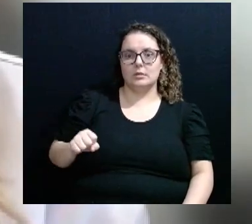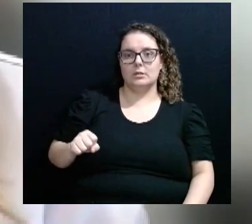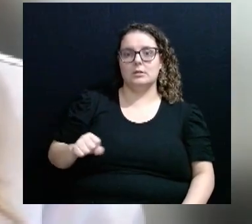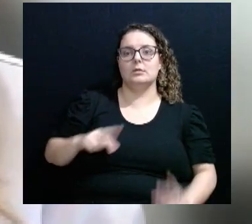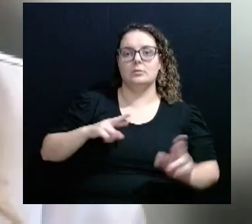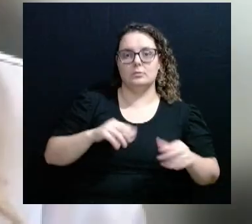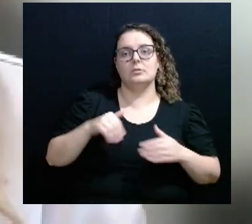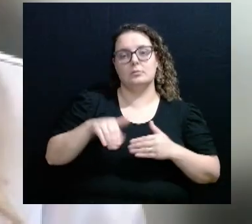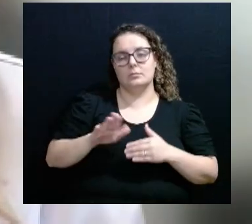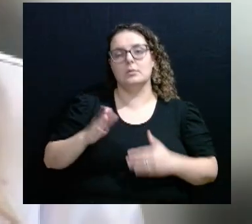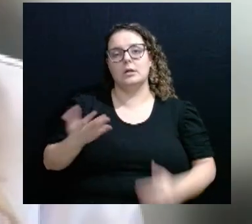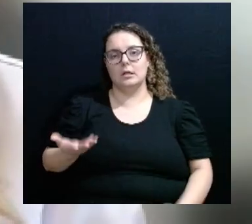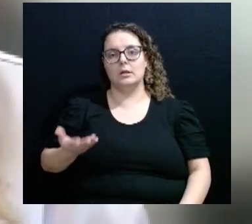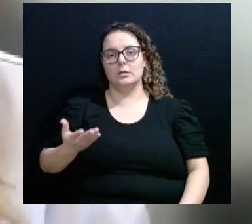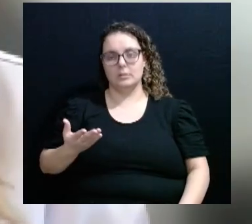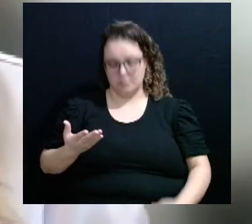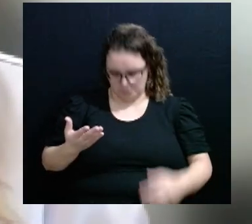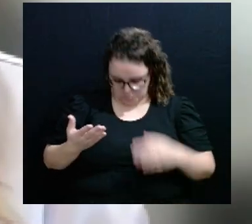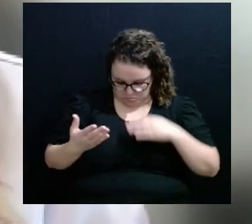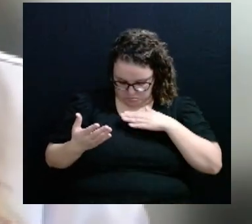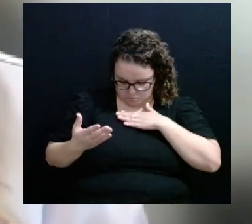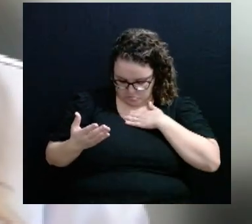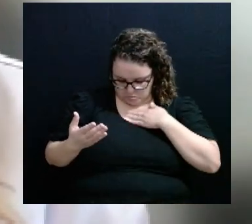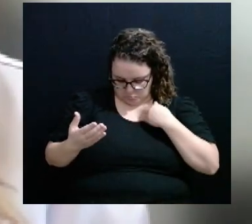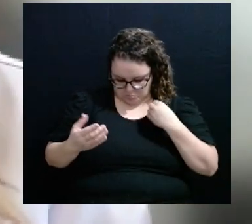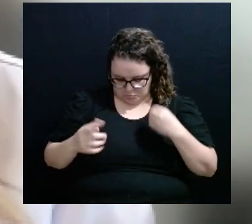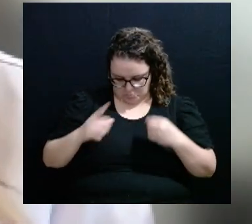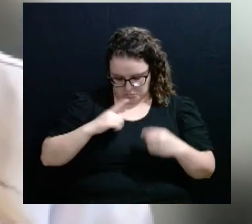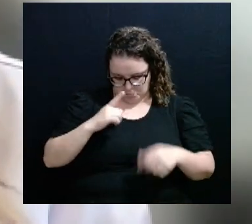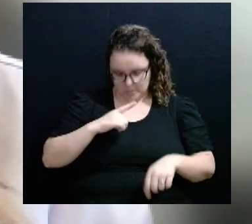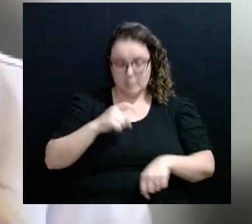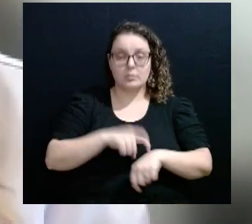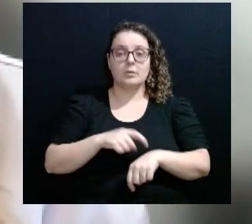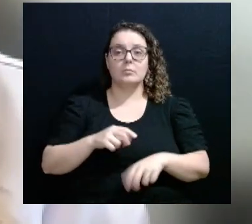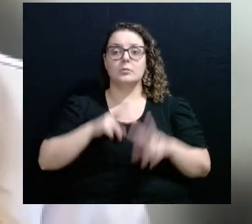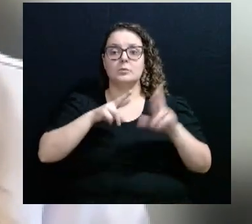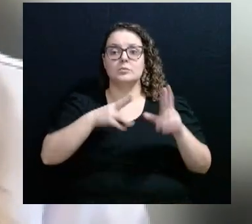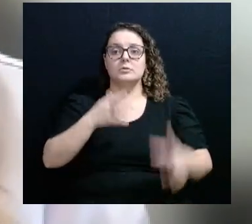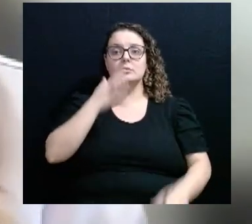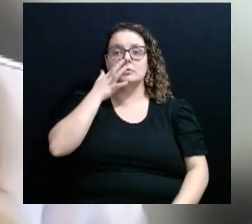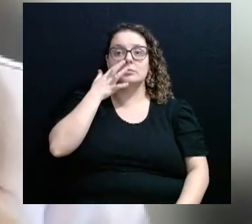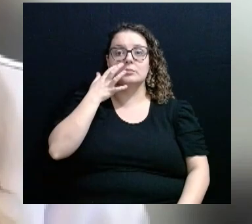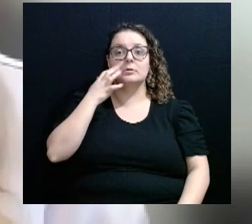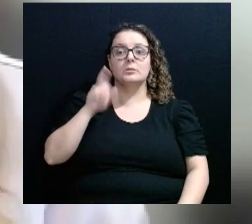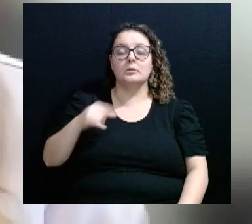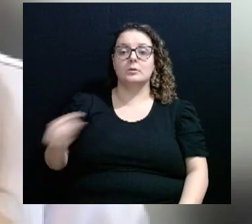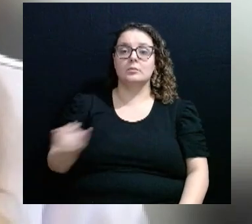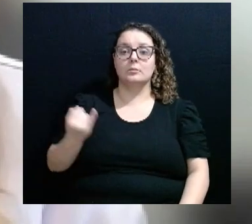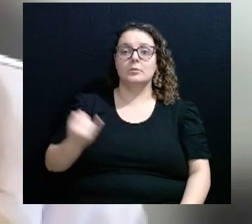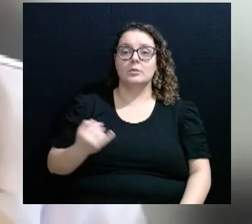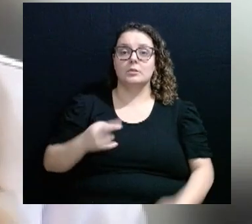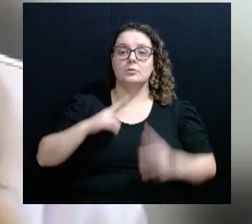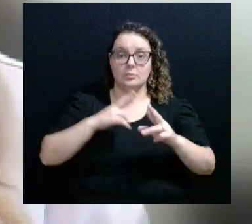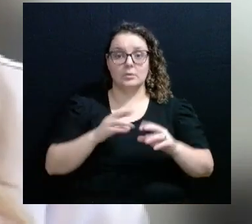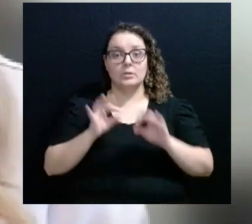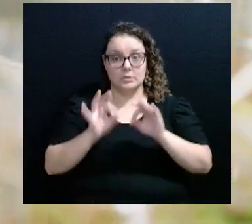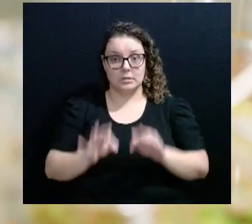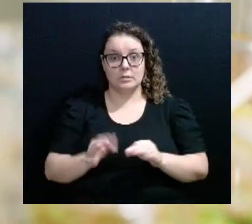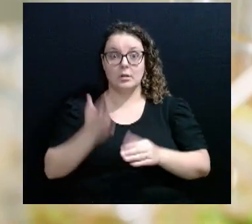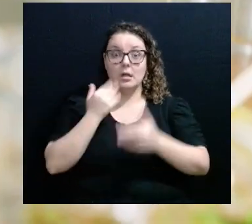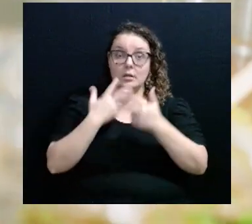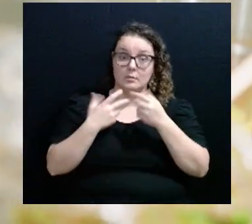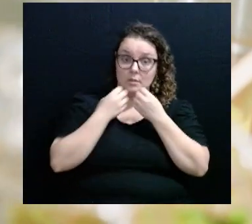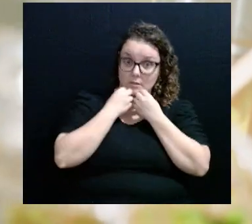compensa, dorme até mais tarde, né? Para ela ter um tempo de sono. Então é importante ter um sono